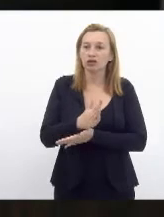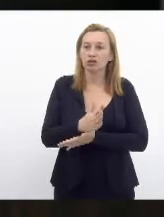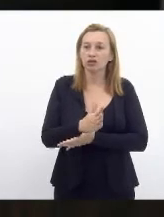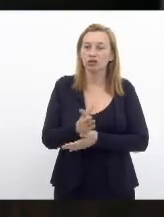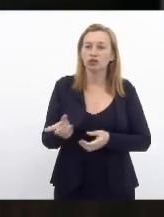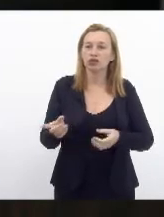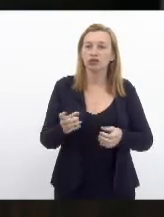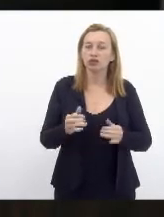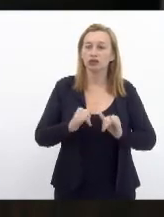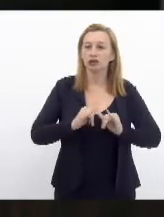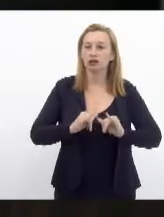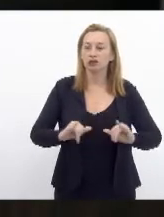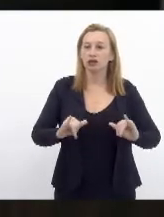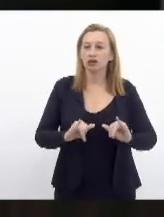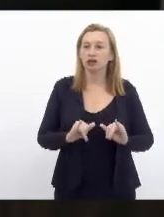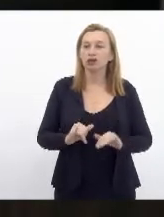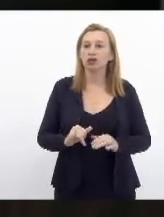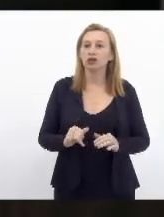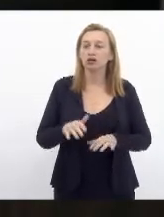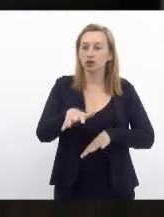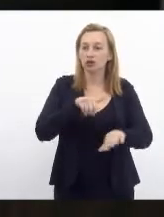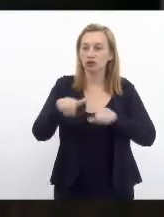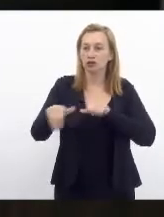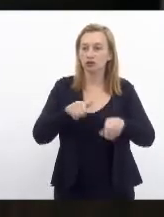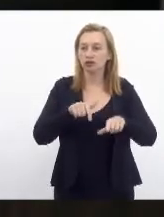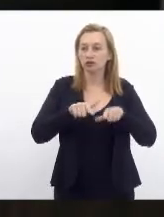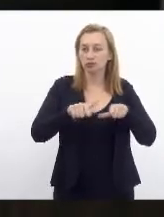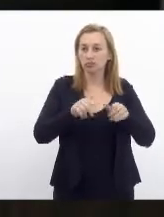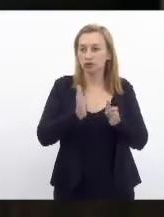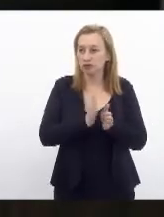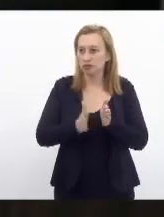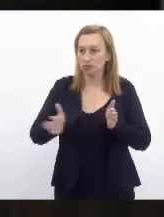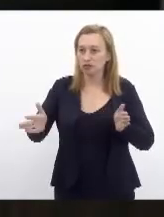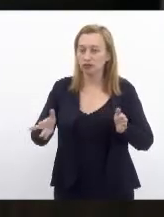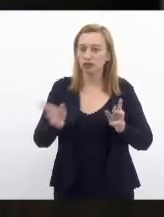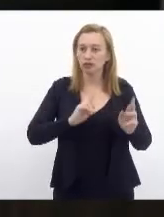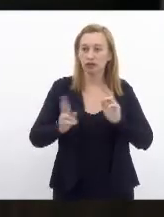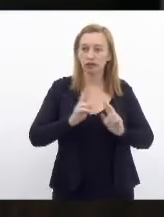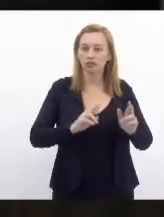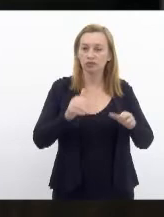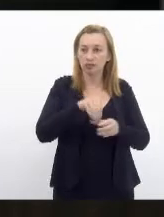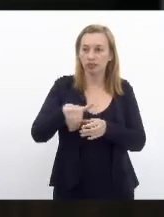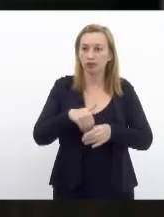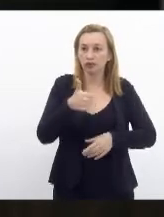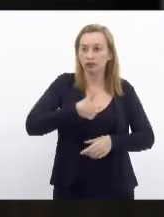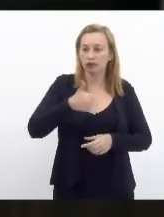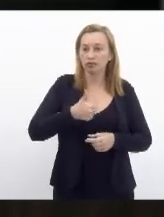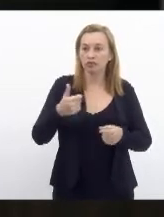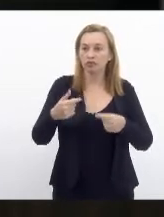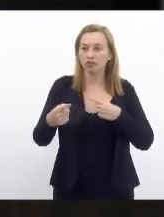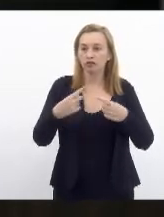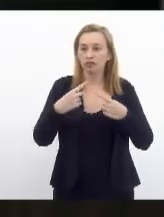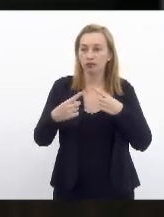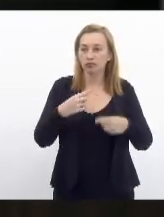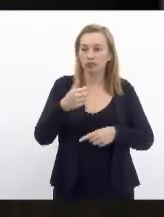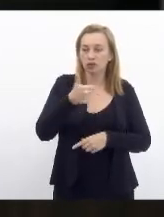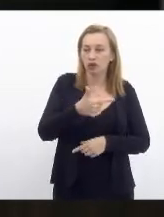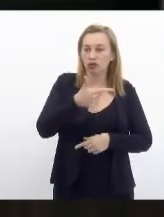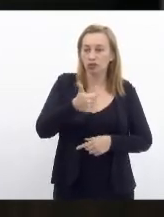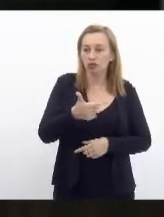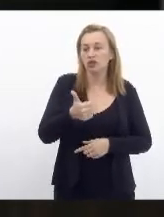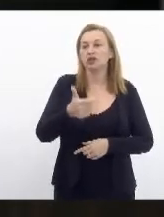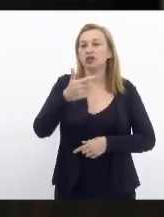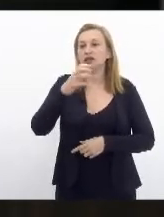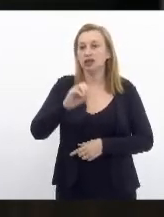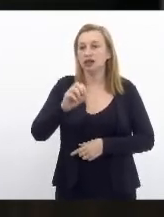aprovado, vai à publicação. A presidência chama os trabalhos à ordem. Em relação à votação em primeira discussão do projeto de lei 1205 de